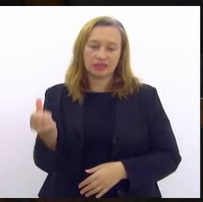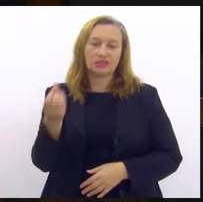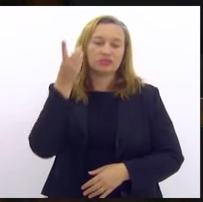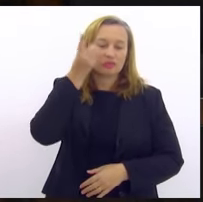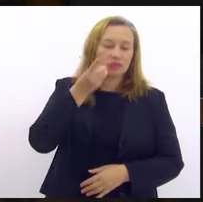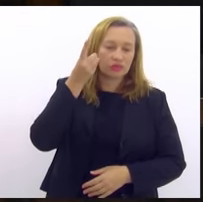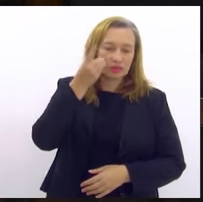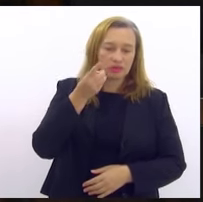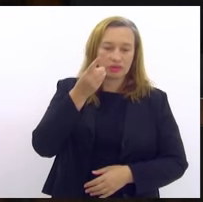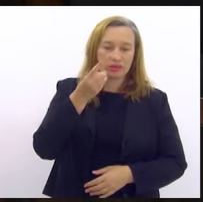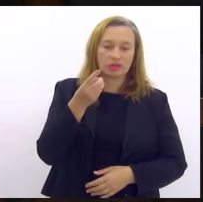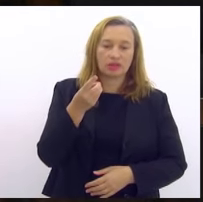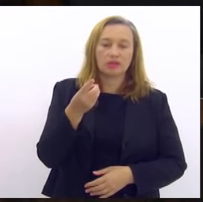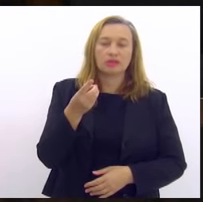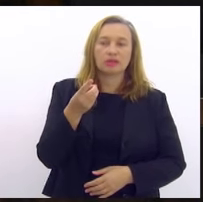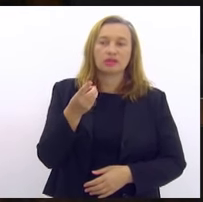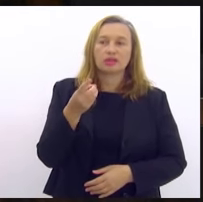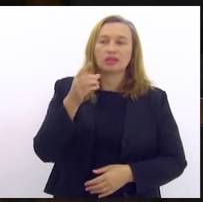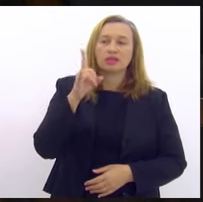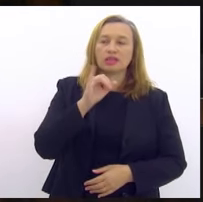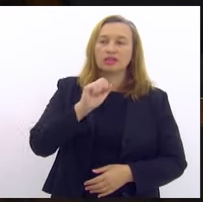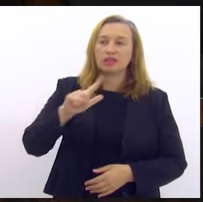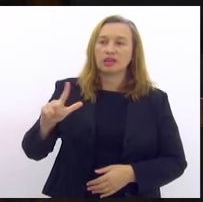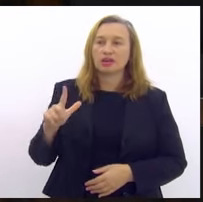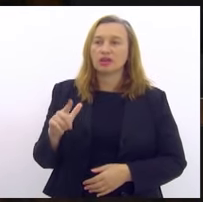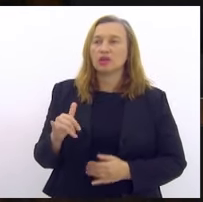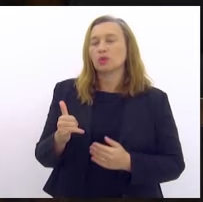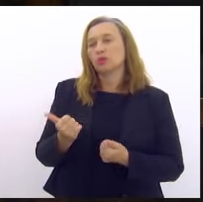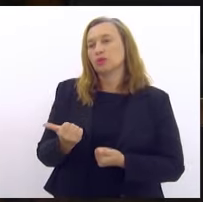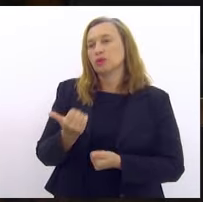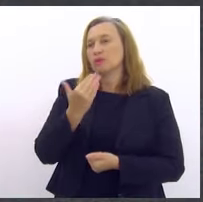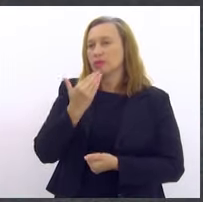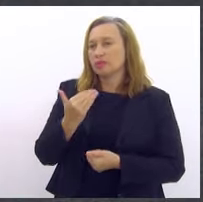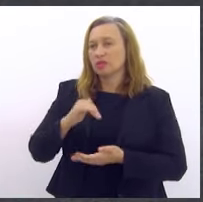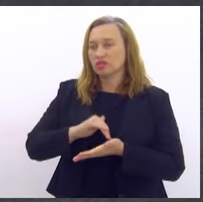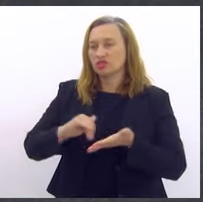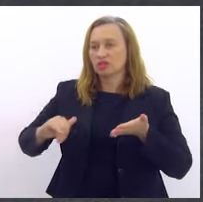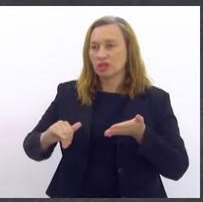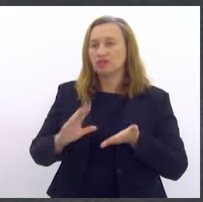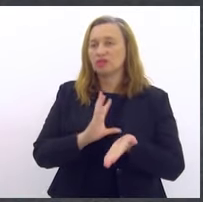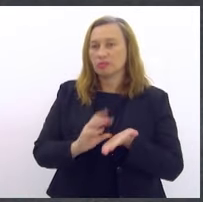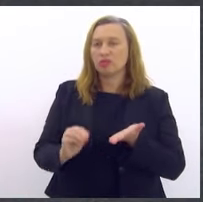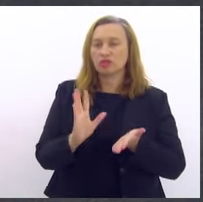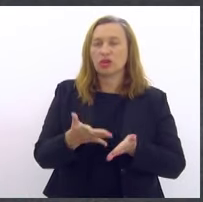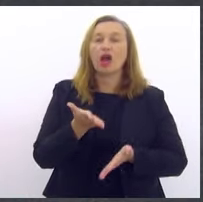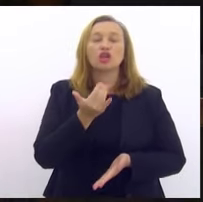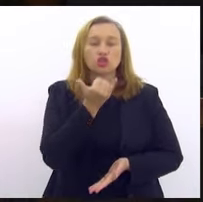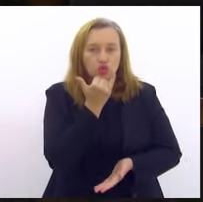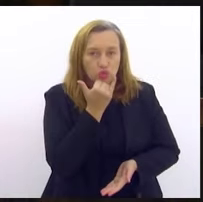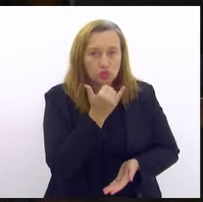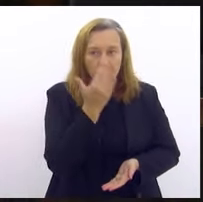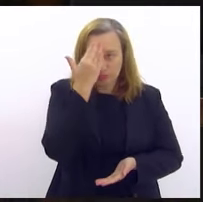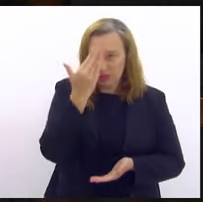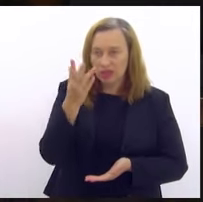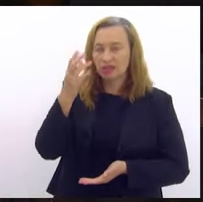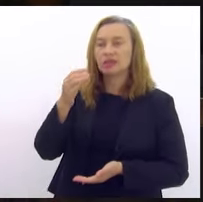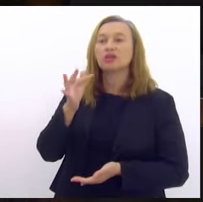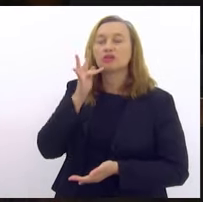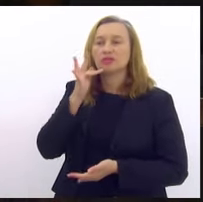5316-2022, de autoria do deputado Daniel Librelon. Licença, presidente, isso foi retirado de pauta. Foi. Perdão. Muito obrigado,